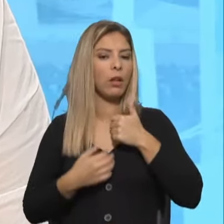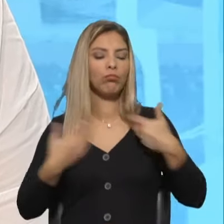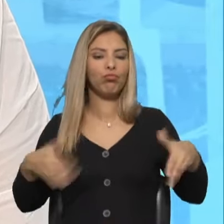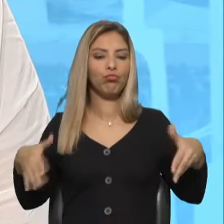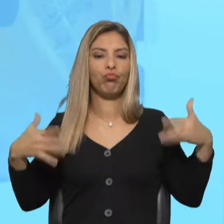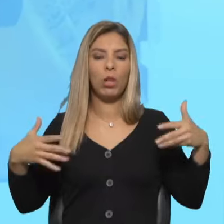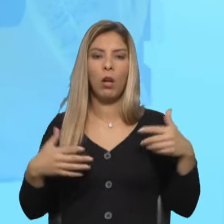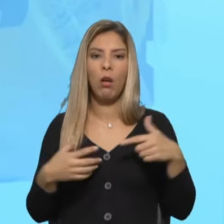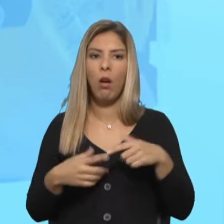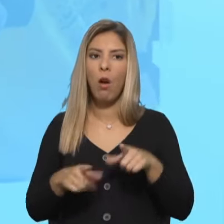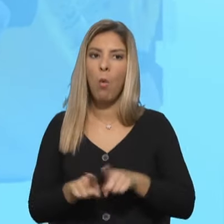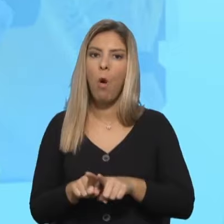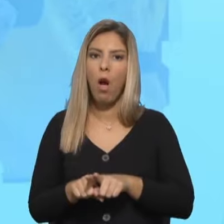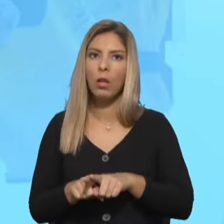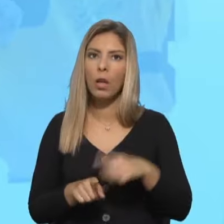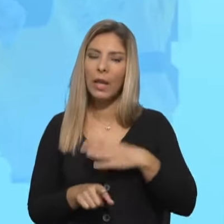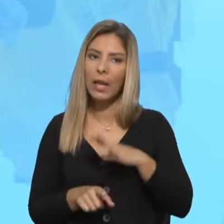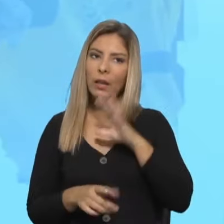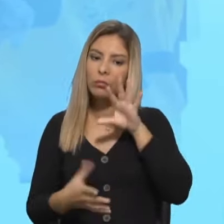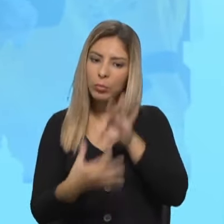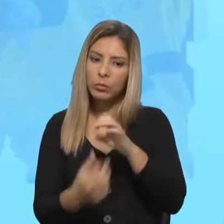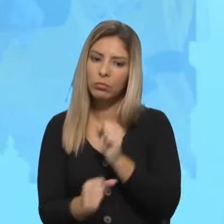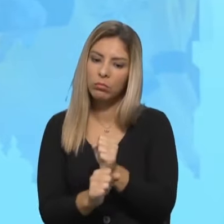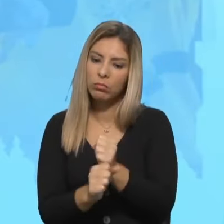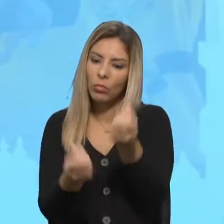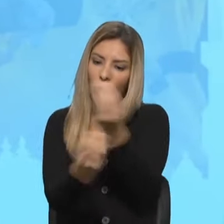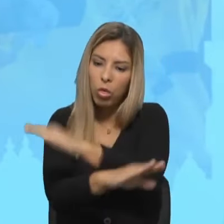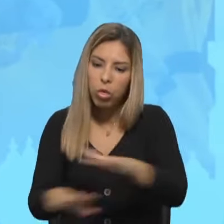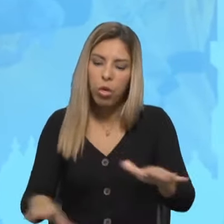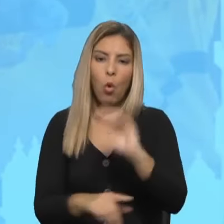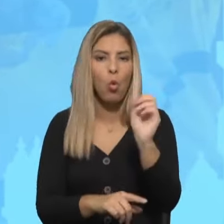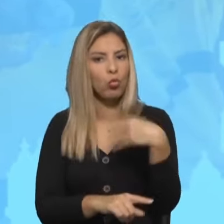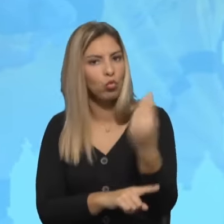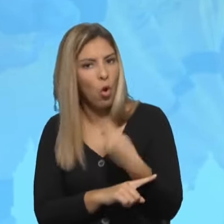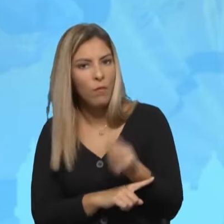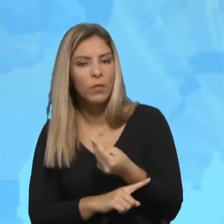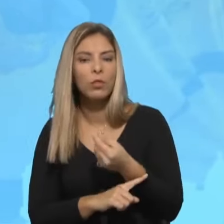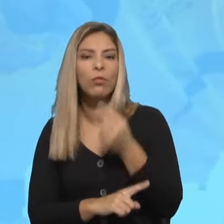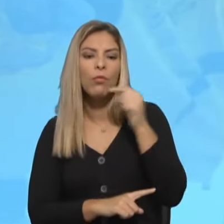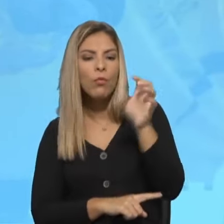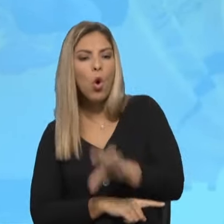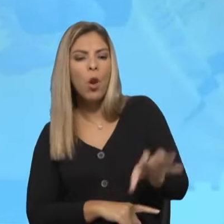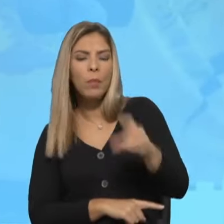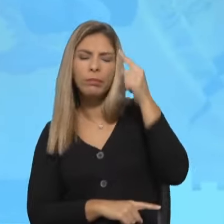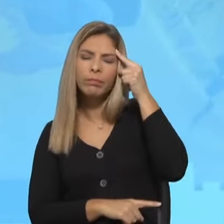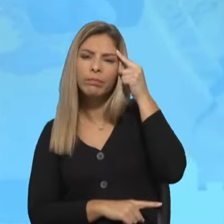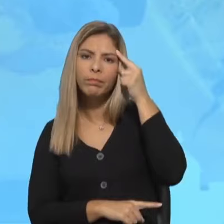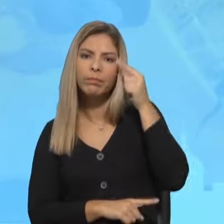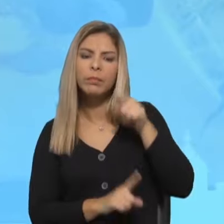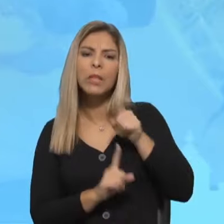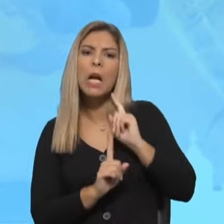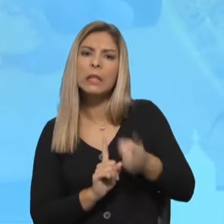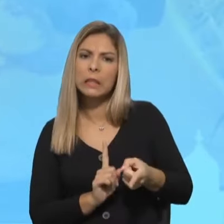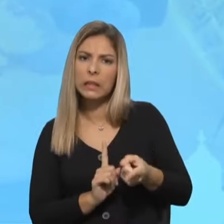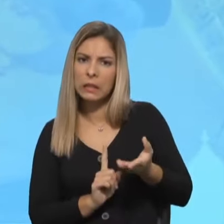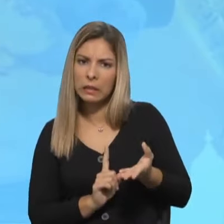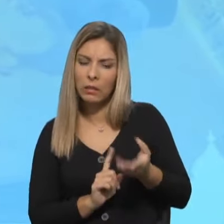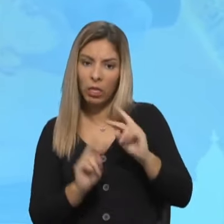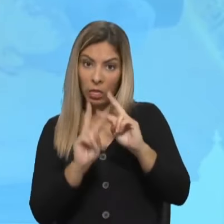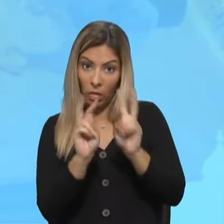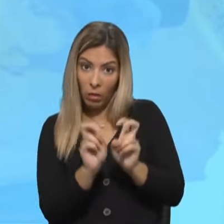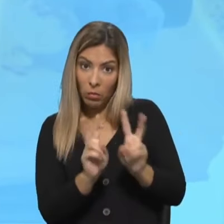existe ao quererem trabalhar com crianças e com jovens de alguma forma procurando que estes temas